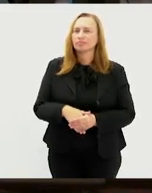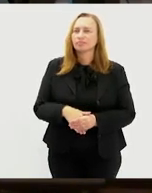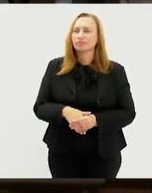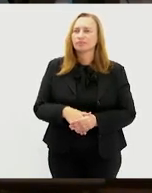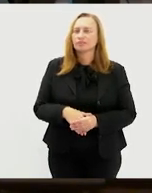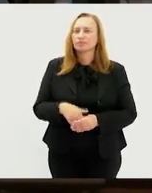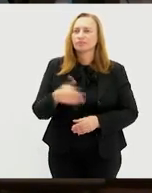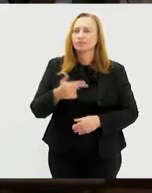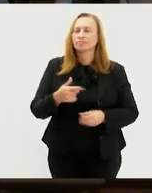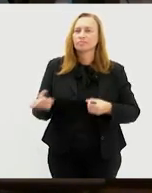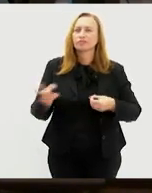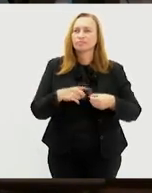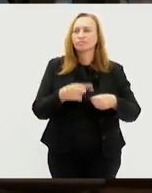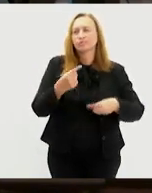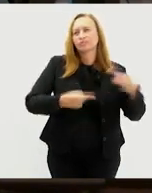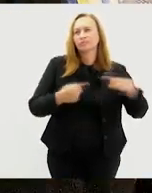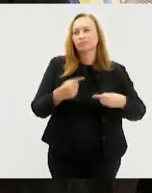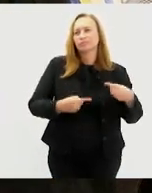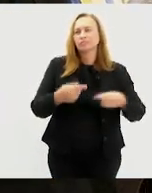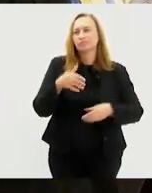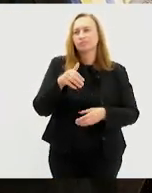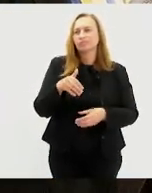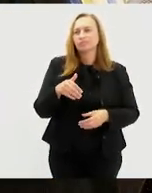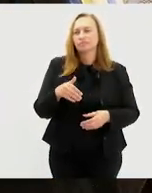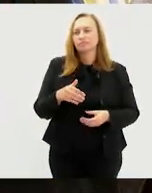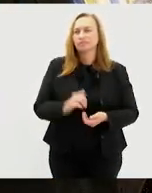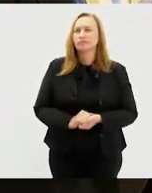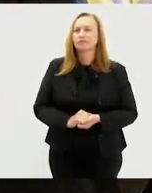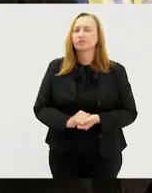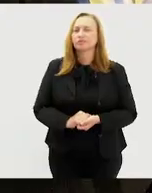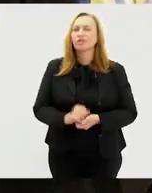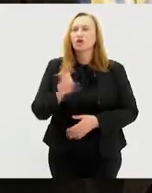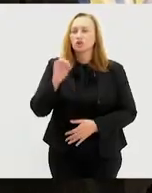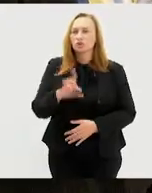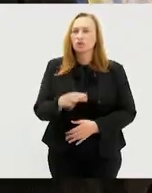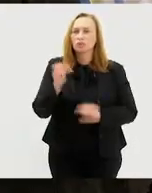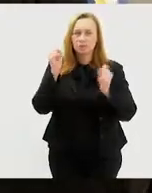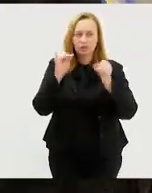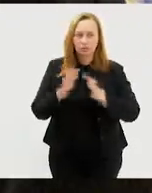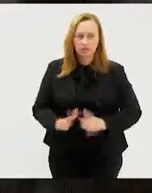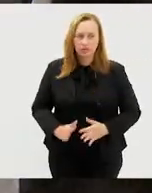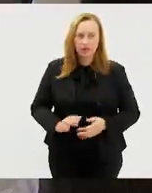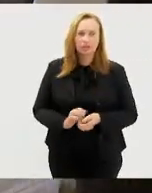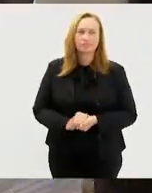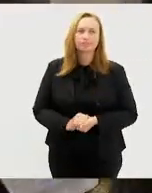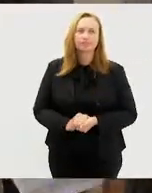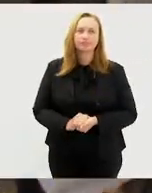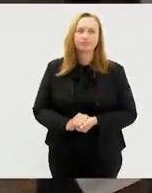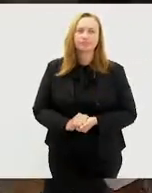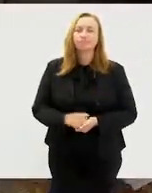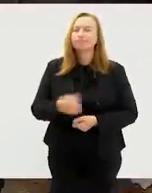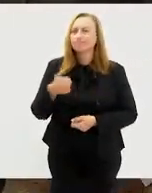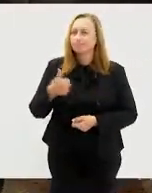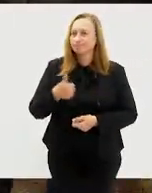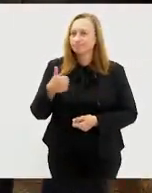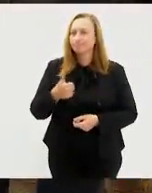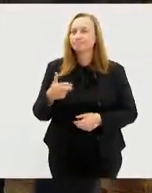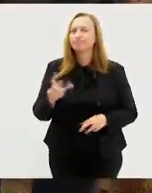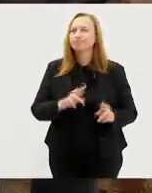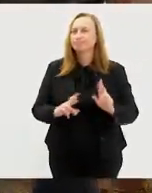segunda discussão deputado Neto Presidente só para esclarecer primeiro em